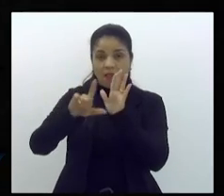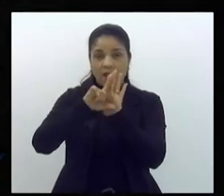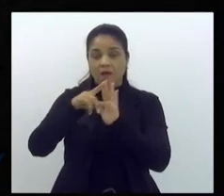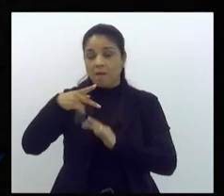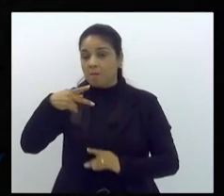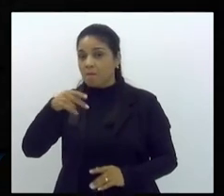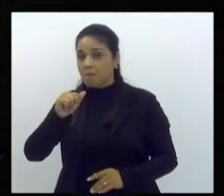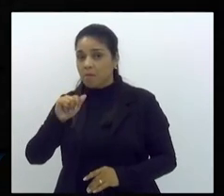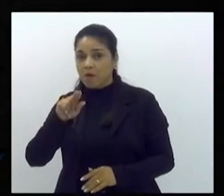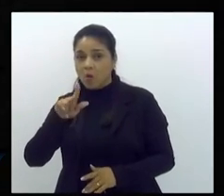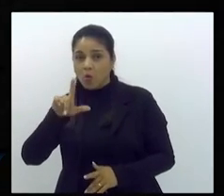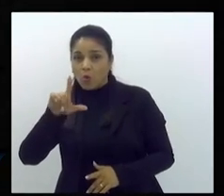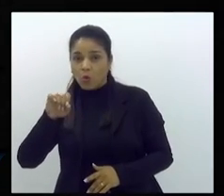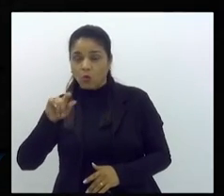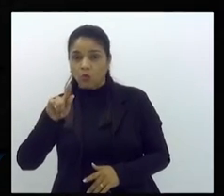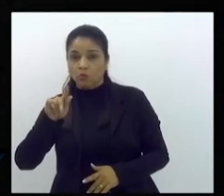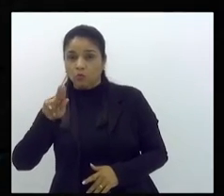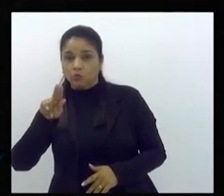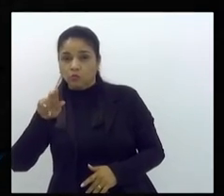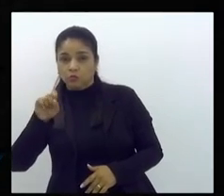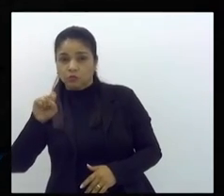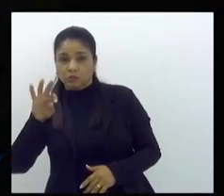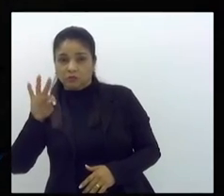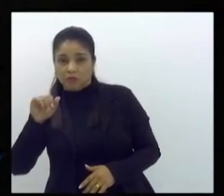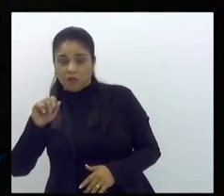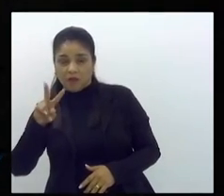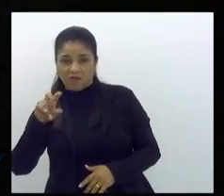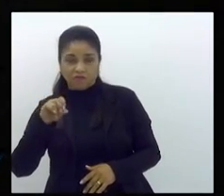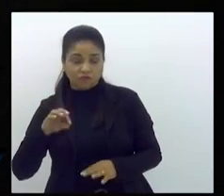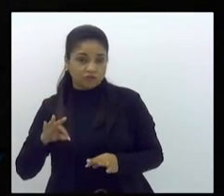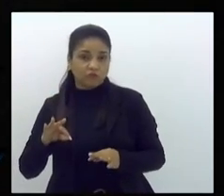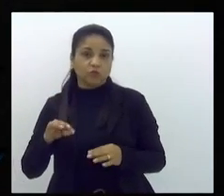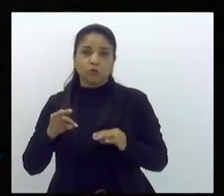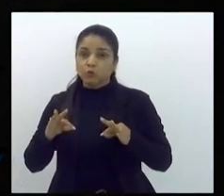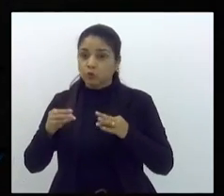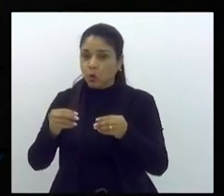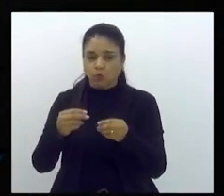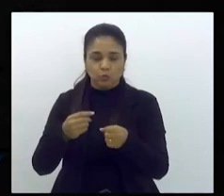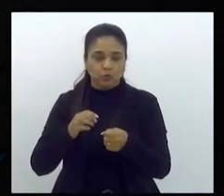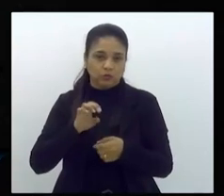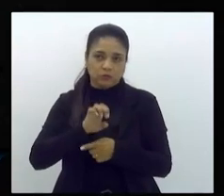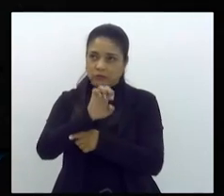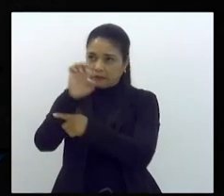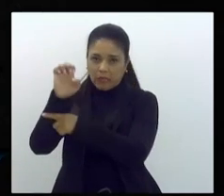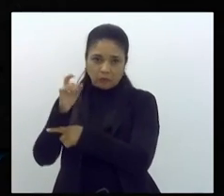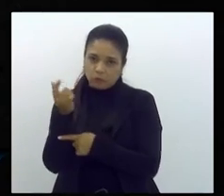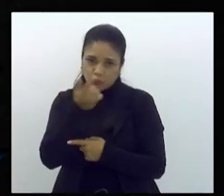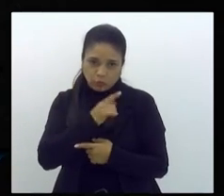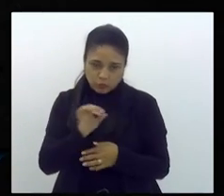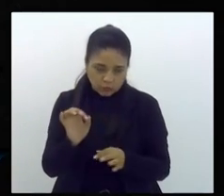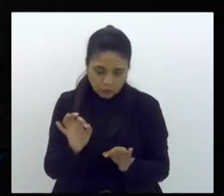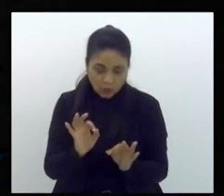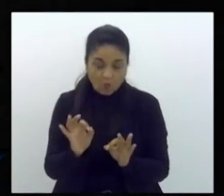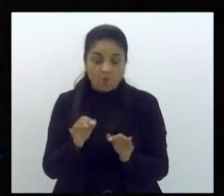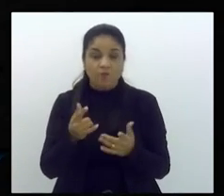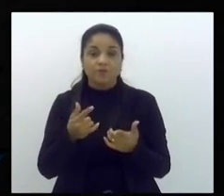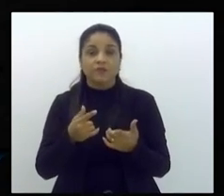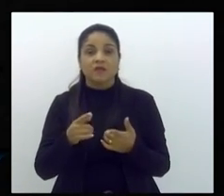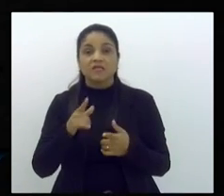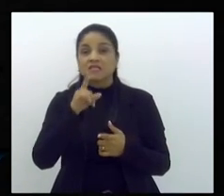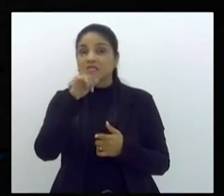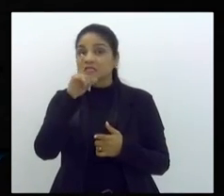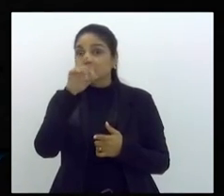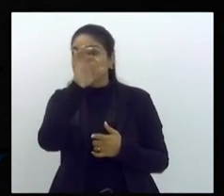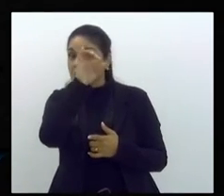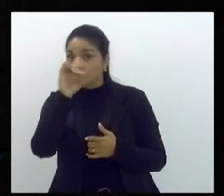aqui Celebrar esse fato que é tão relevante não foram todos os estados que a gente conseguiu ter esse alcance Então tinha